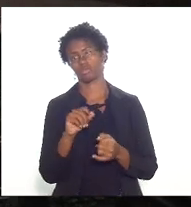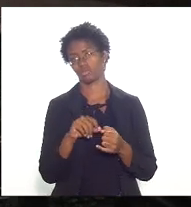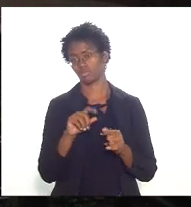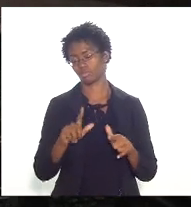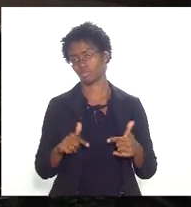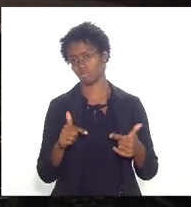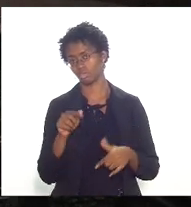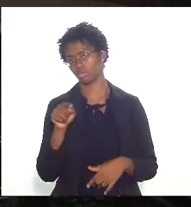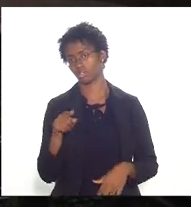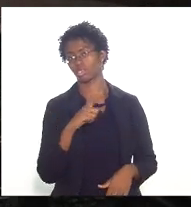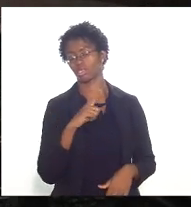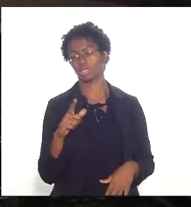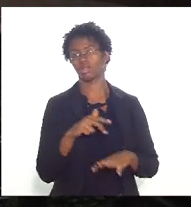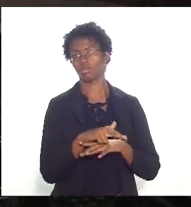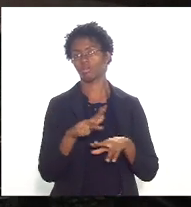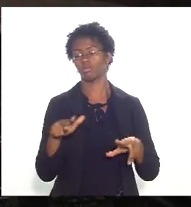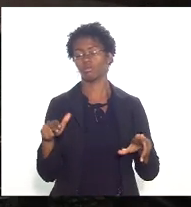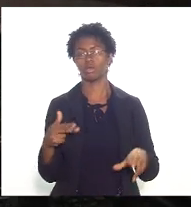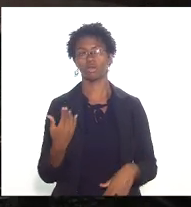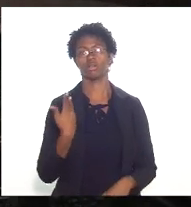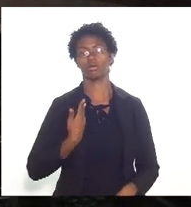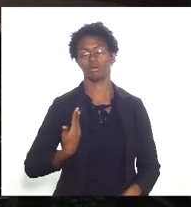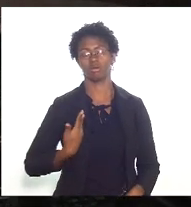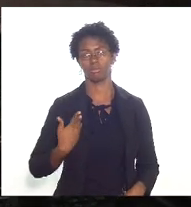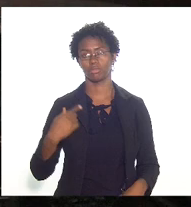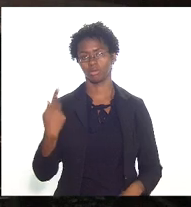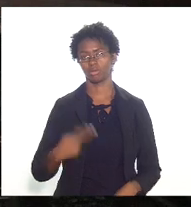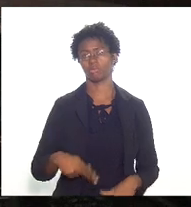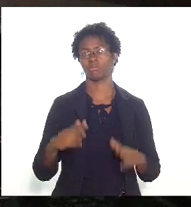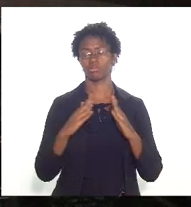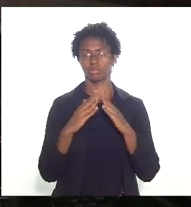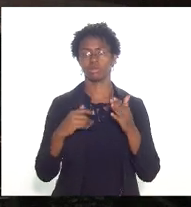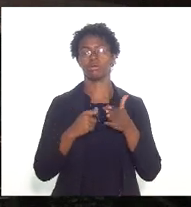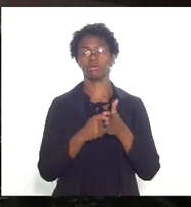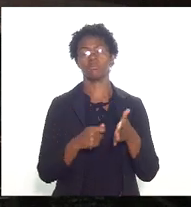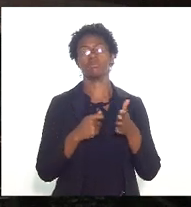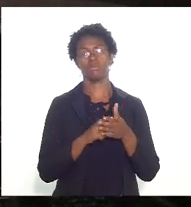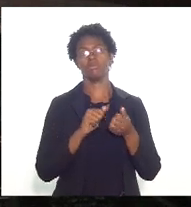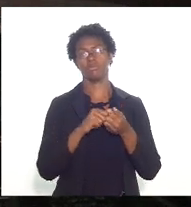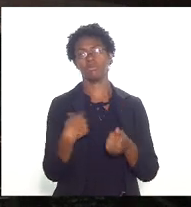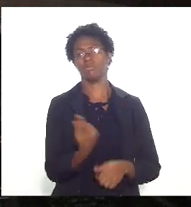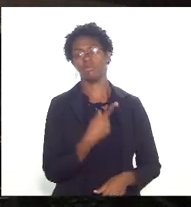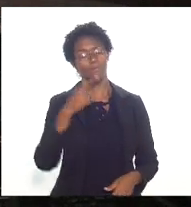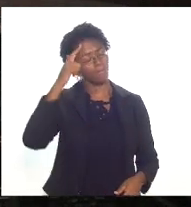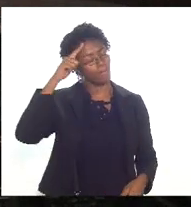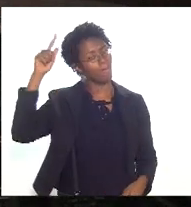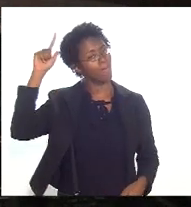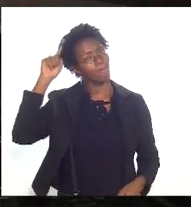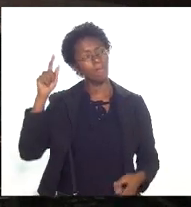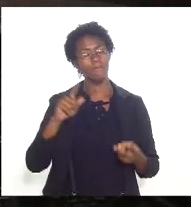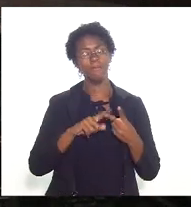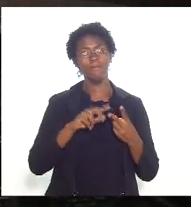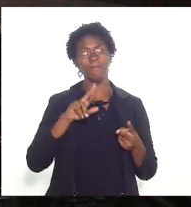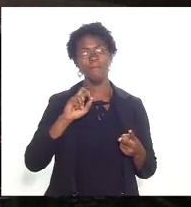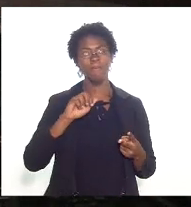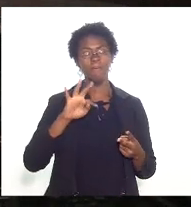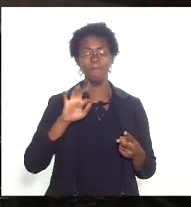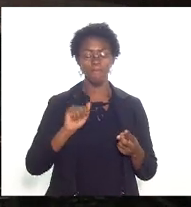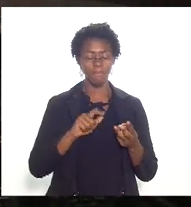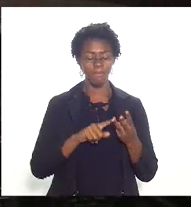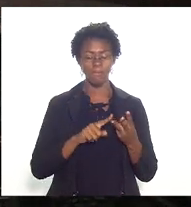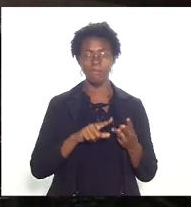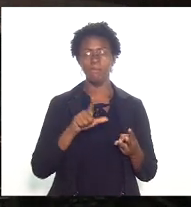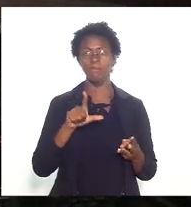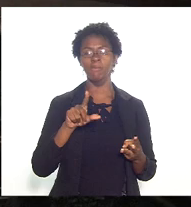gente tem diversos colegas nessa casa que lutam ao nosso lado Deputado Luiz Paulo Deputado waldeck deputada Renata Souza